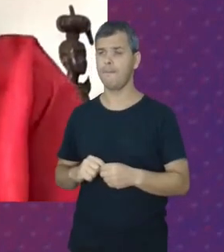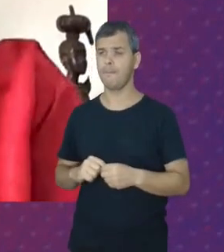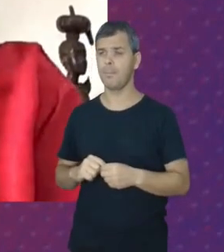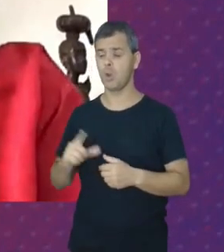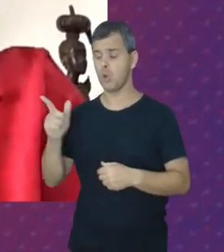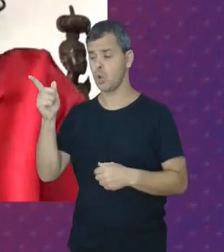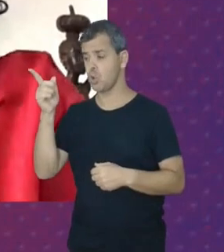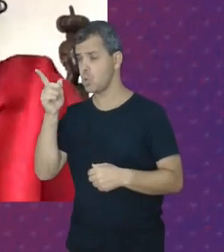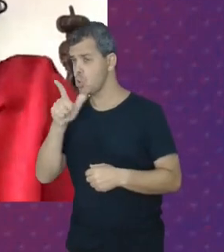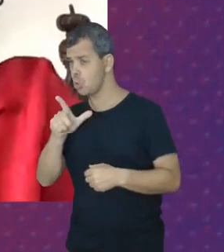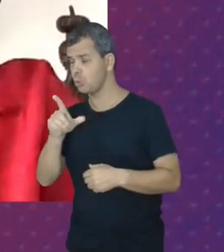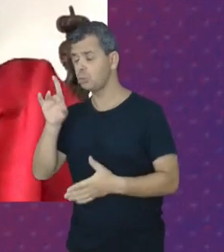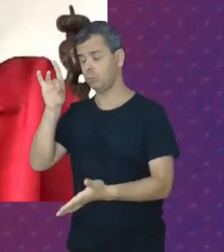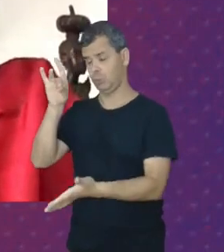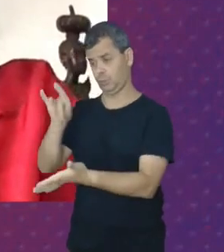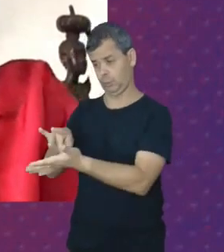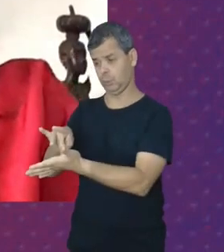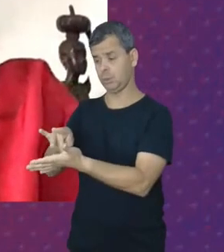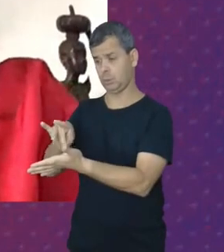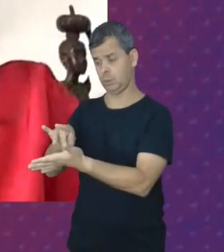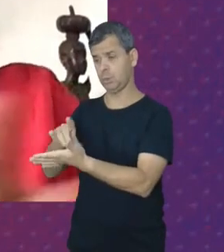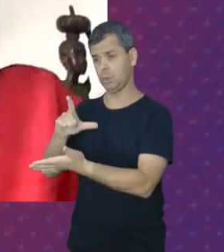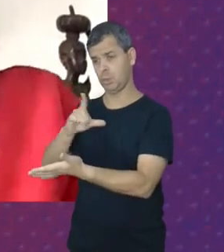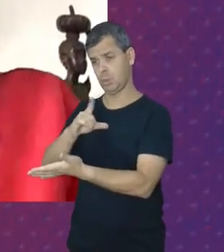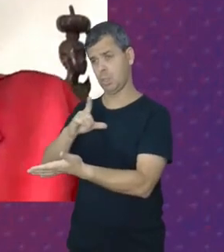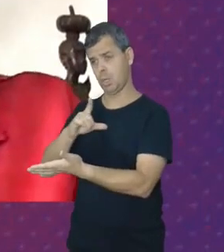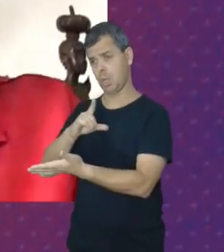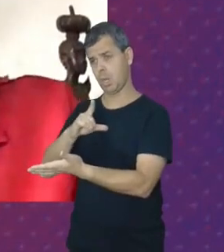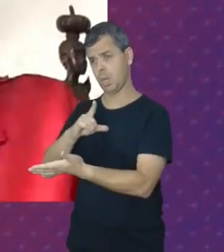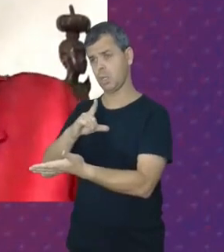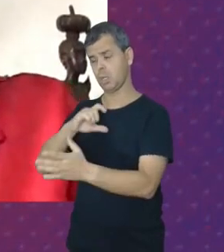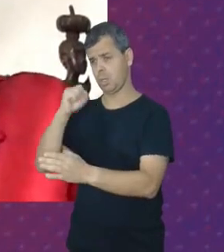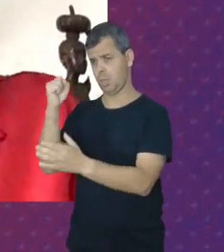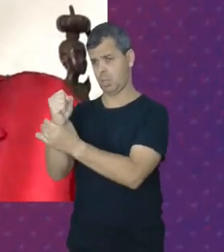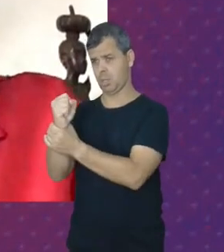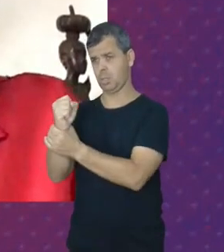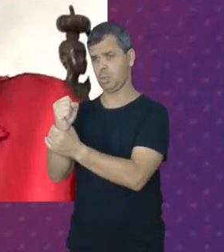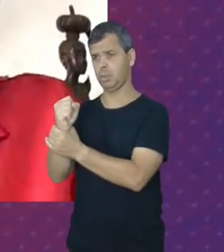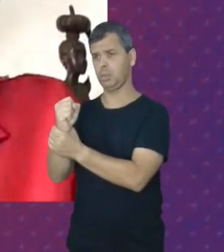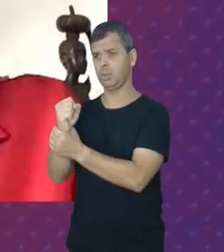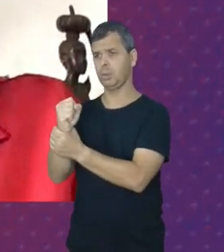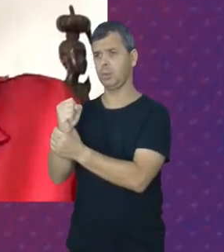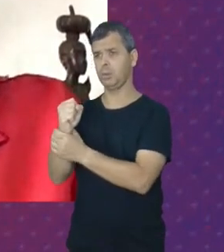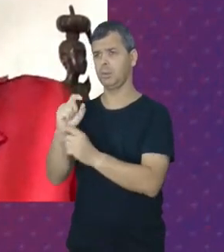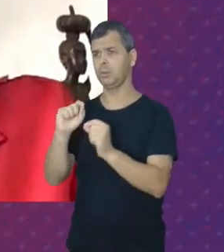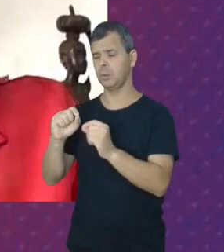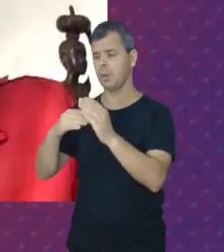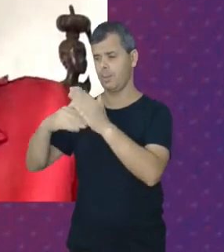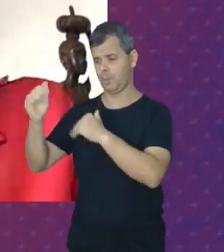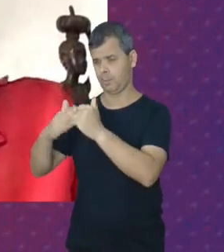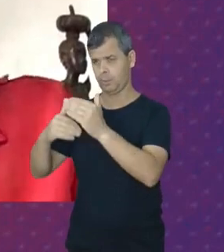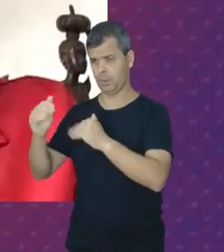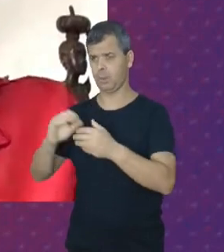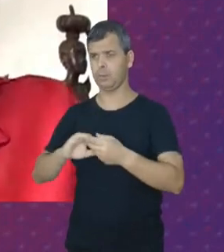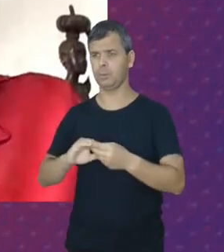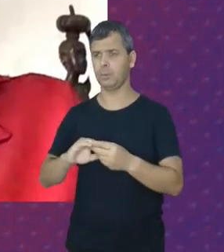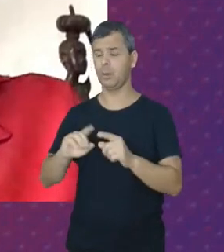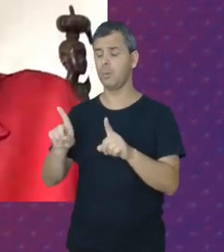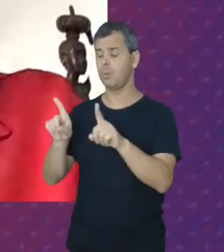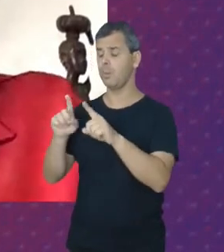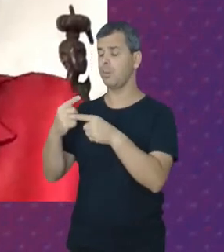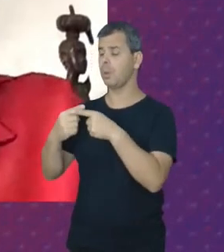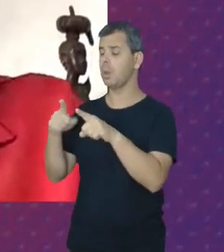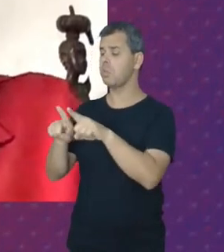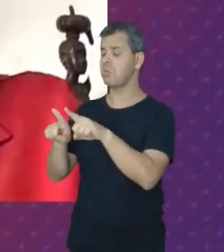Consigam Realmente Ter As suas Garantias Profissionais Porque também